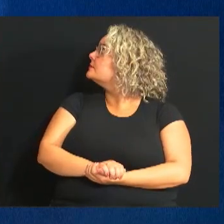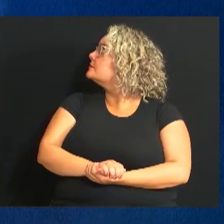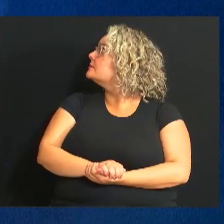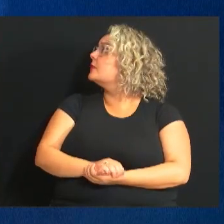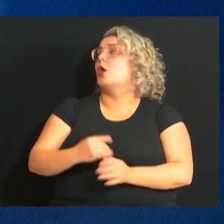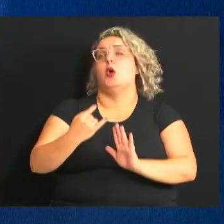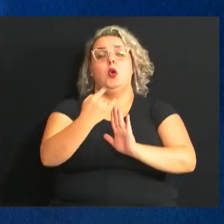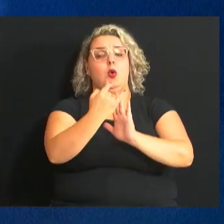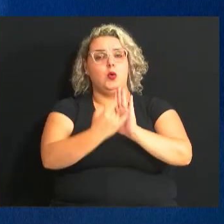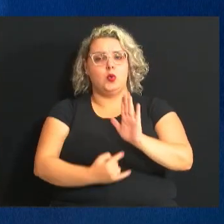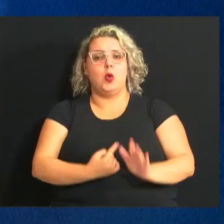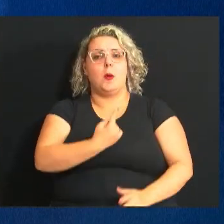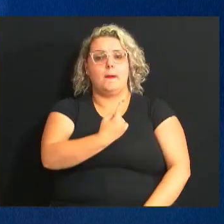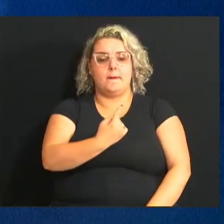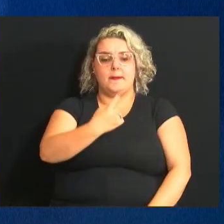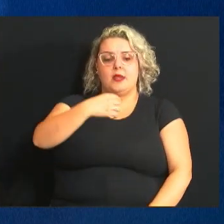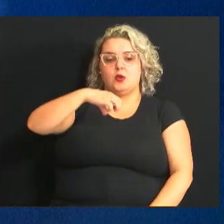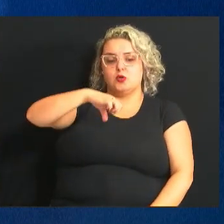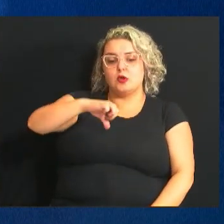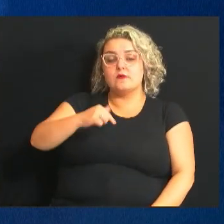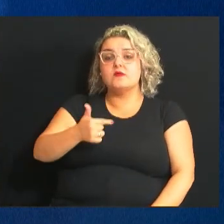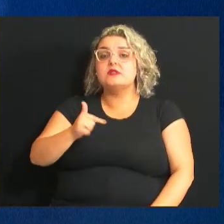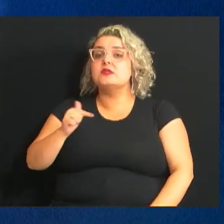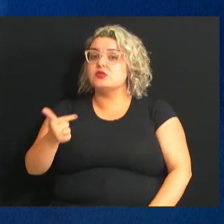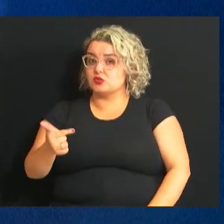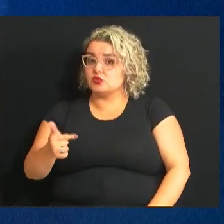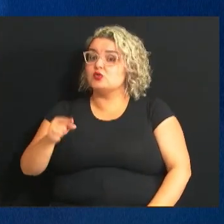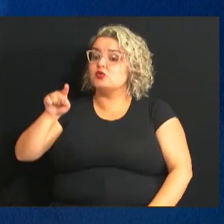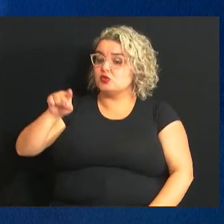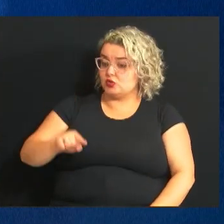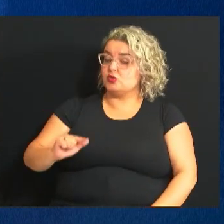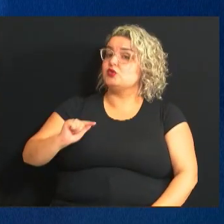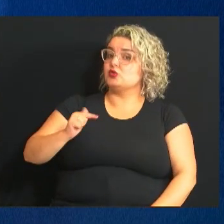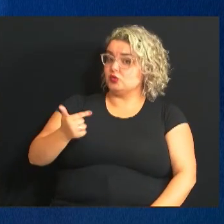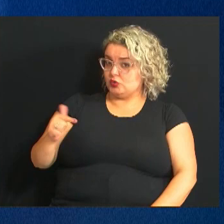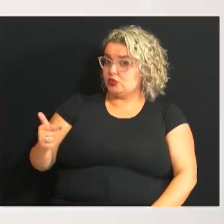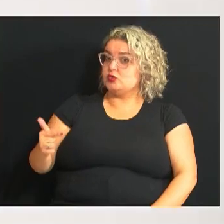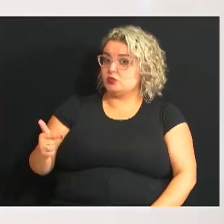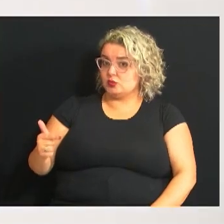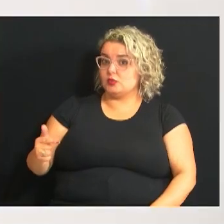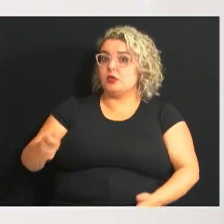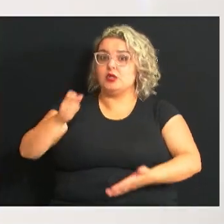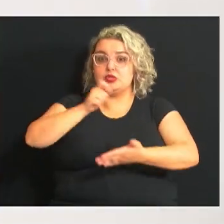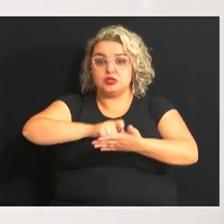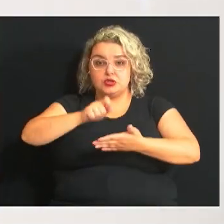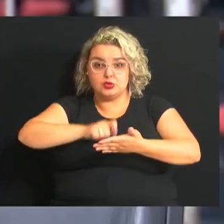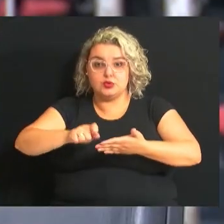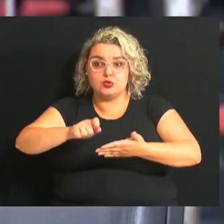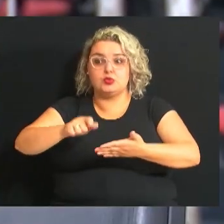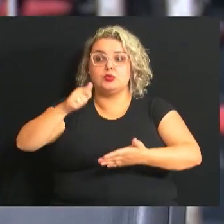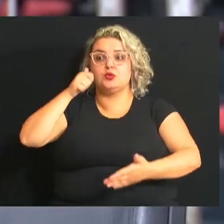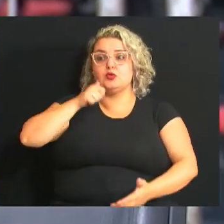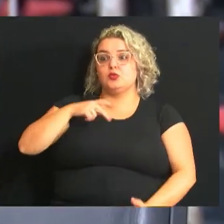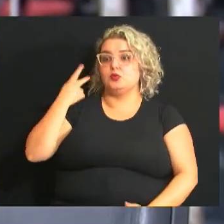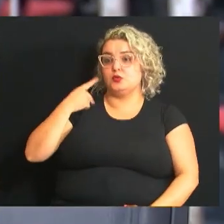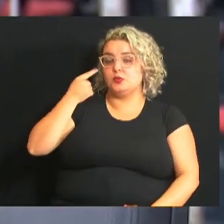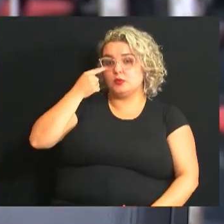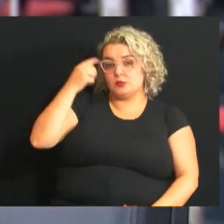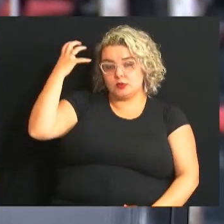número 1922, de 2022, de autoria das vereadoras Guida Calisto e Paula